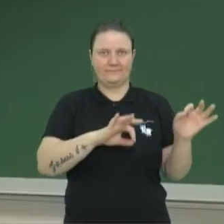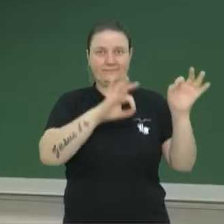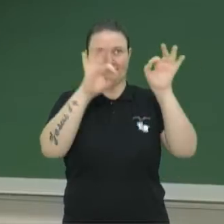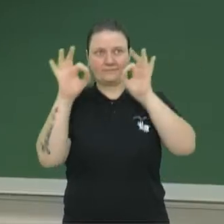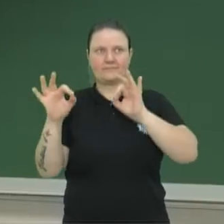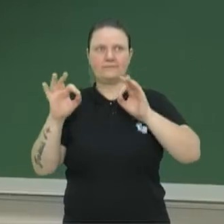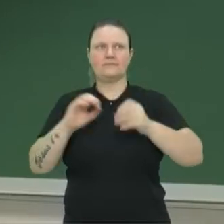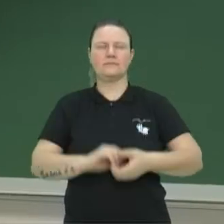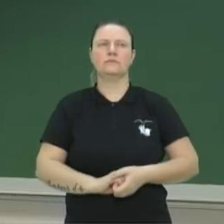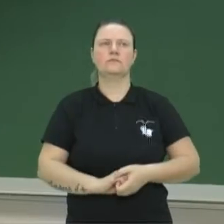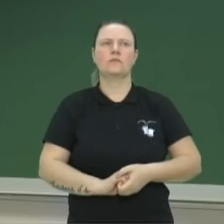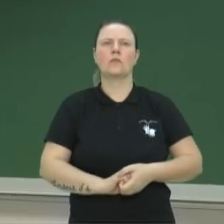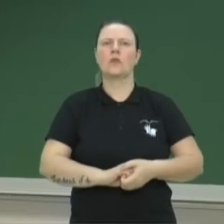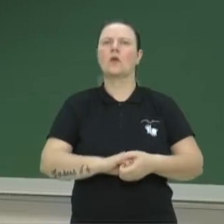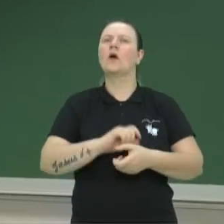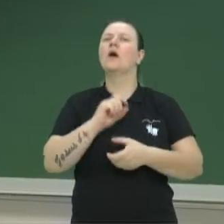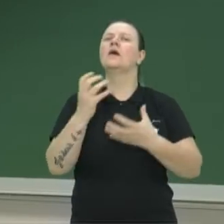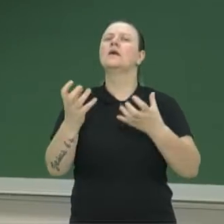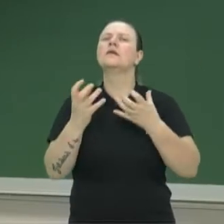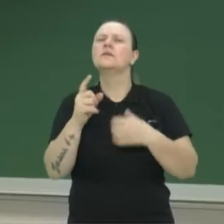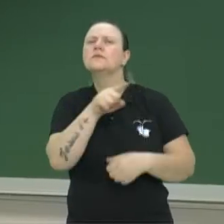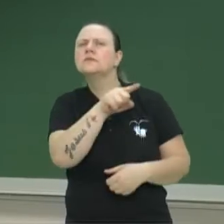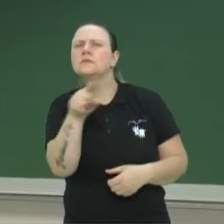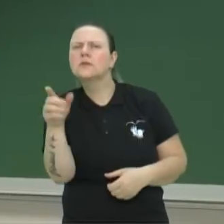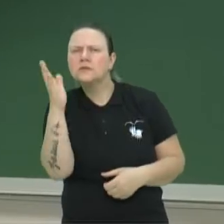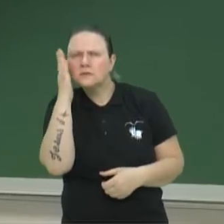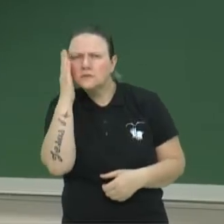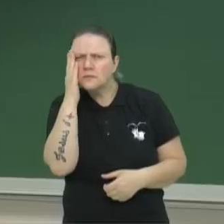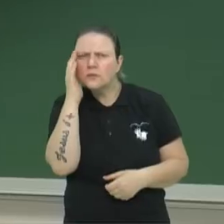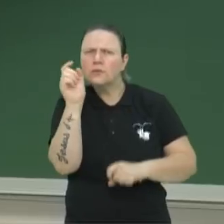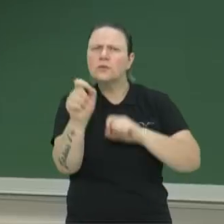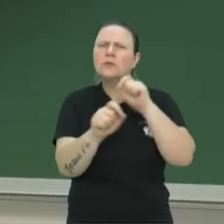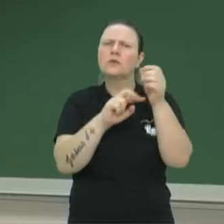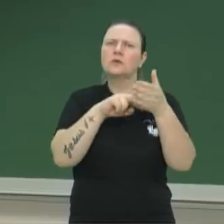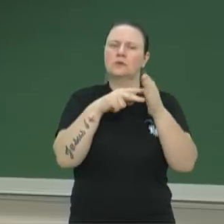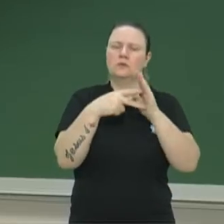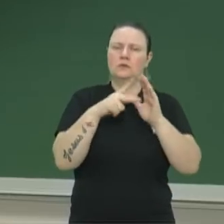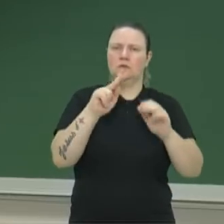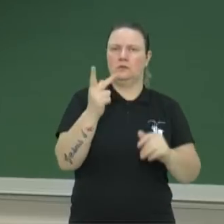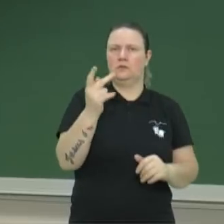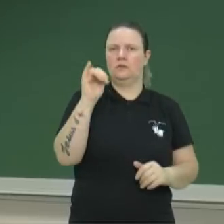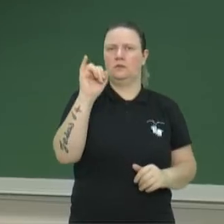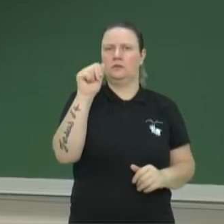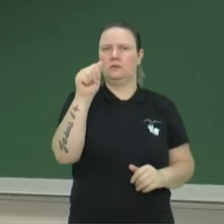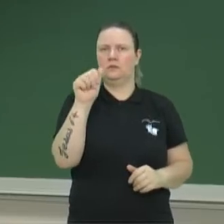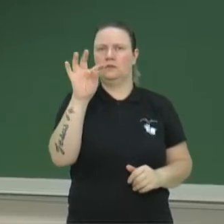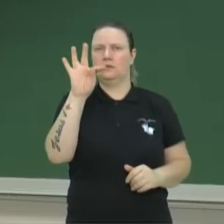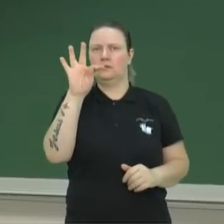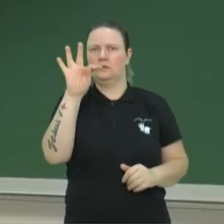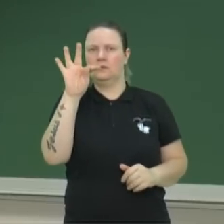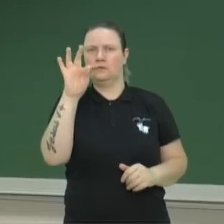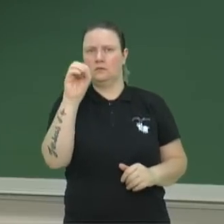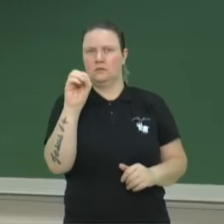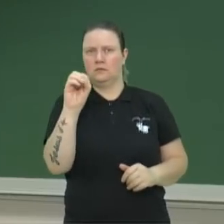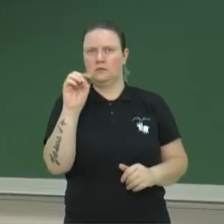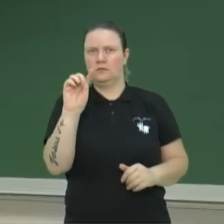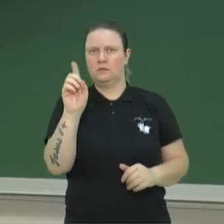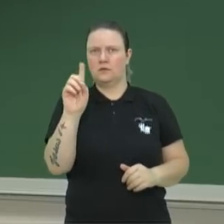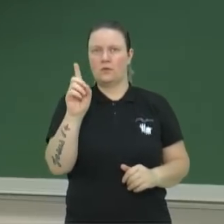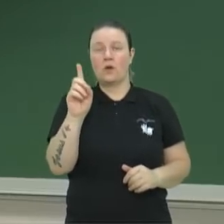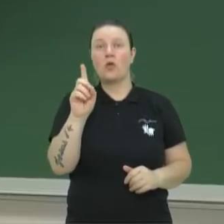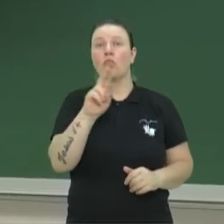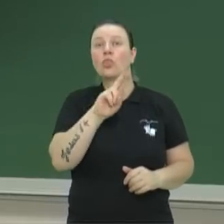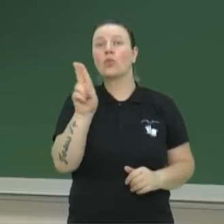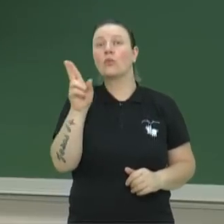aqui. Quero saber de você se você lembra o que é um hiato. Hiato, não é Iago, tá? Não é nome de